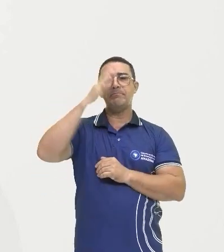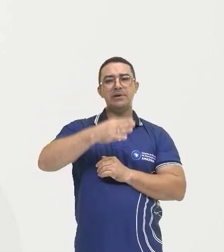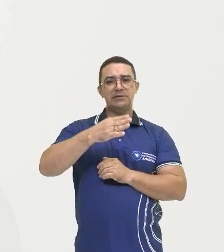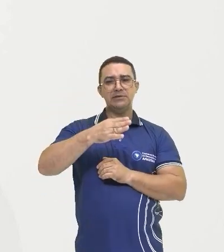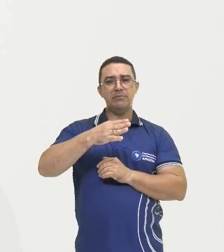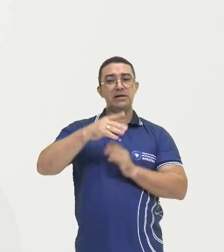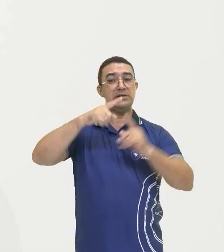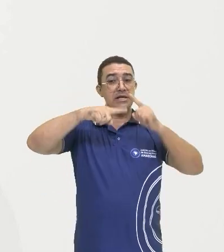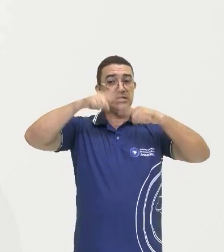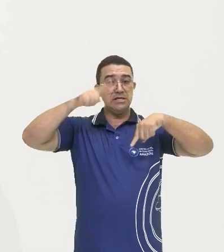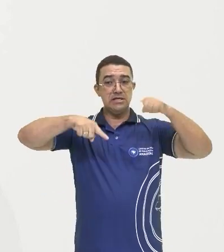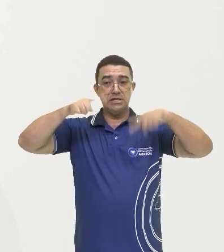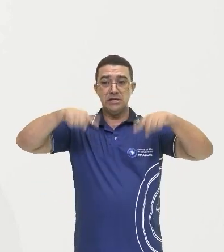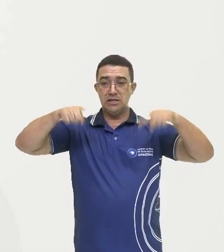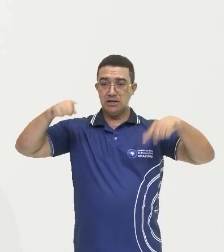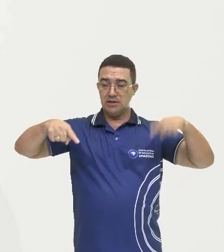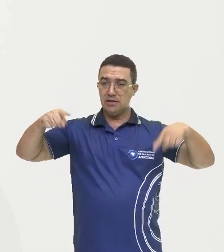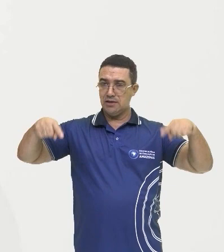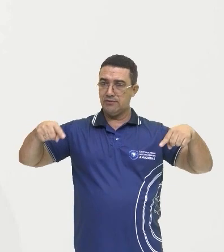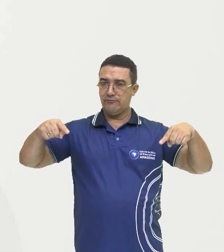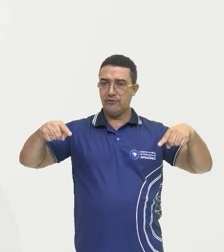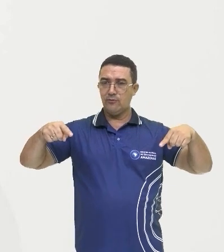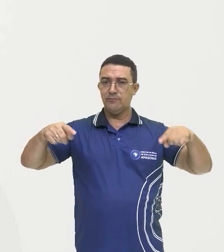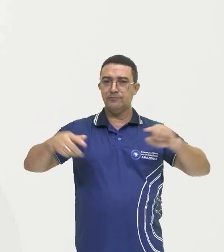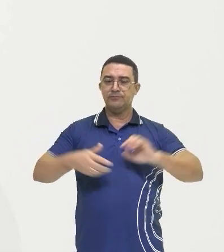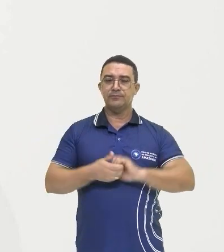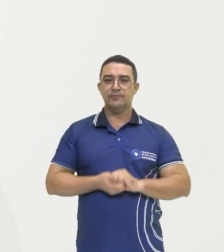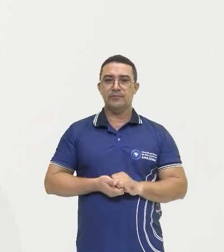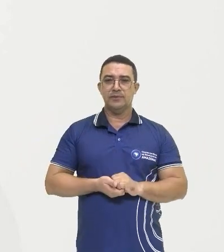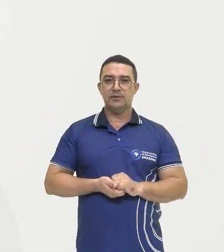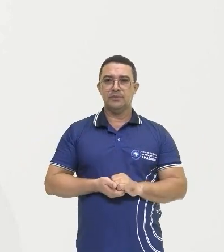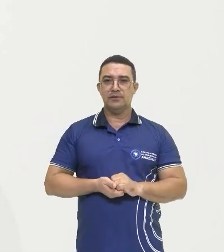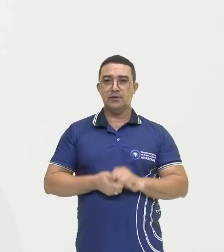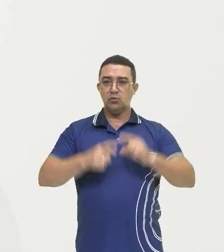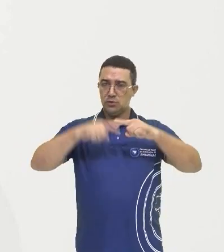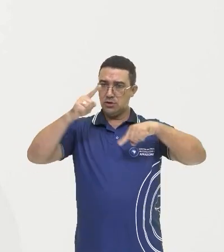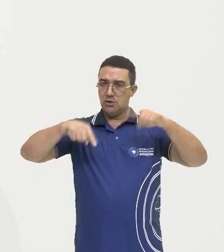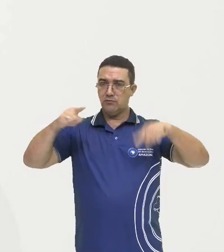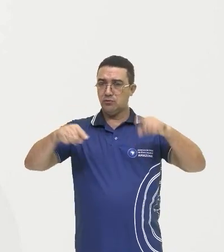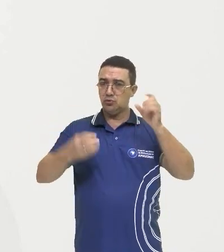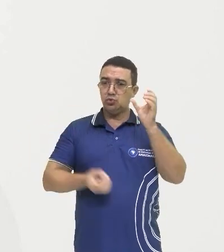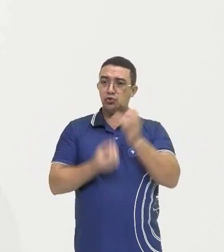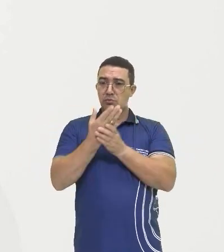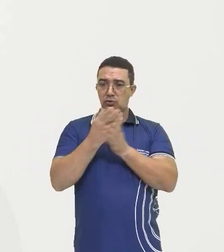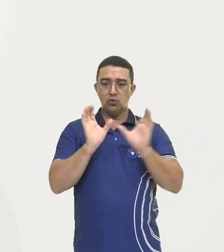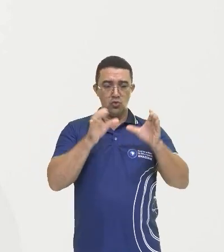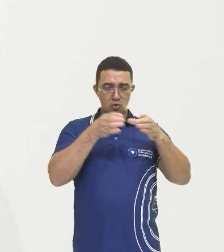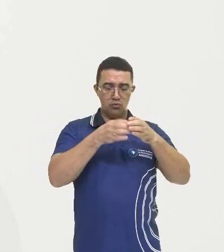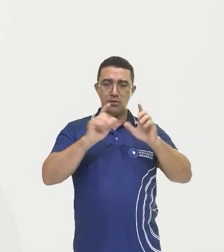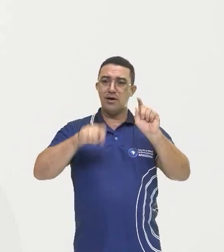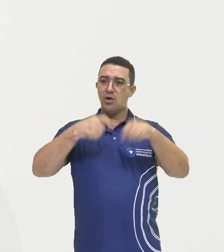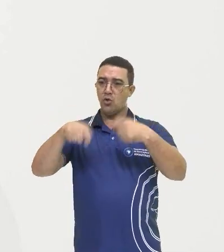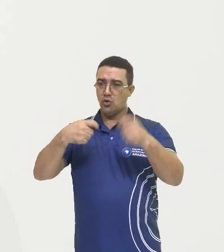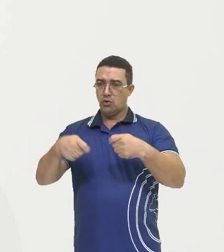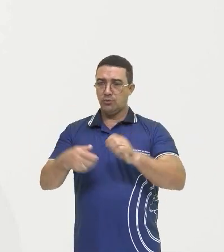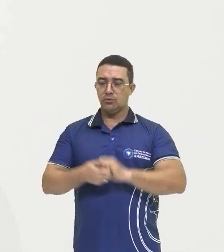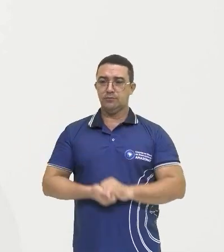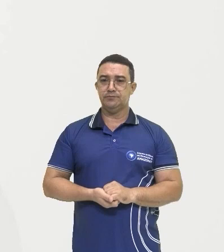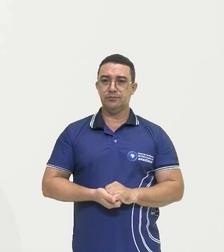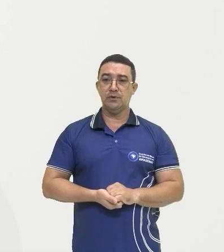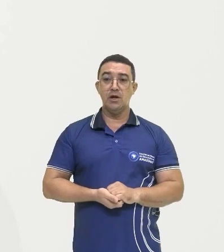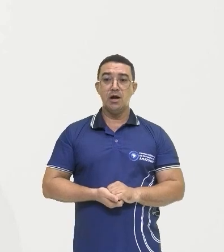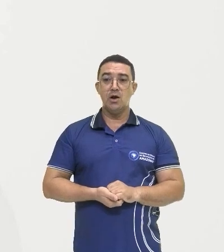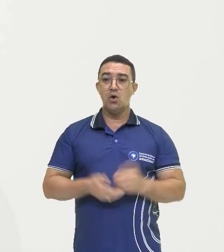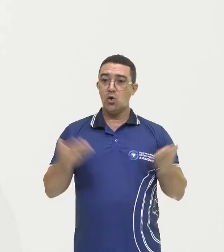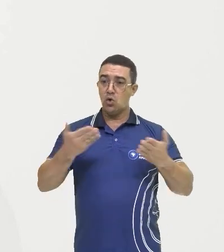principais níveis, tá? São os principais níveis de formação dos blocos econômicos. E nós vamos conhecer cada